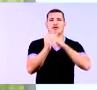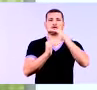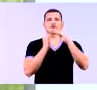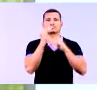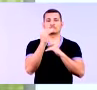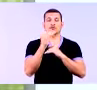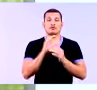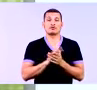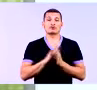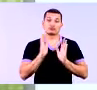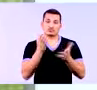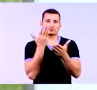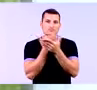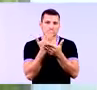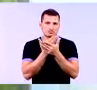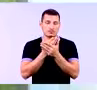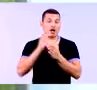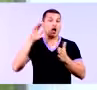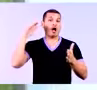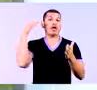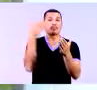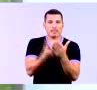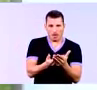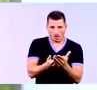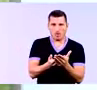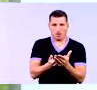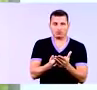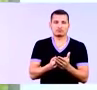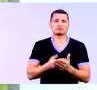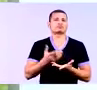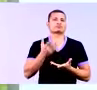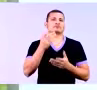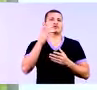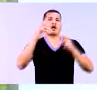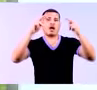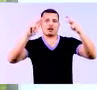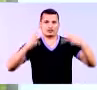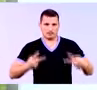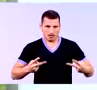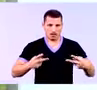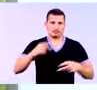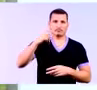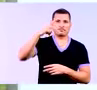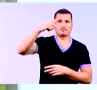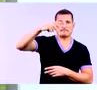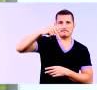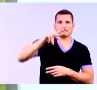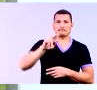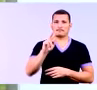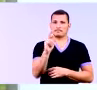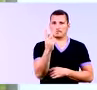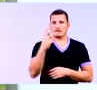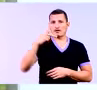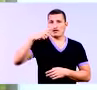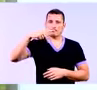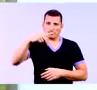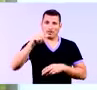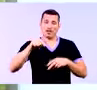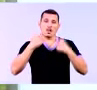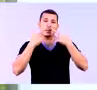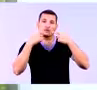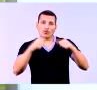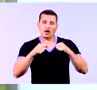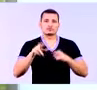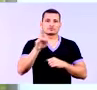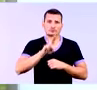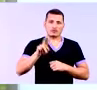Nós vimos até agora HTML, nós vimos o PHP, que é a linguagem, neste caso sendo usada, que